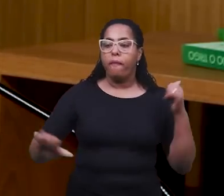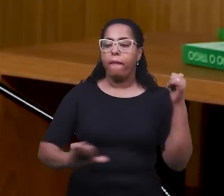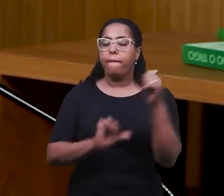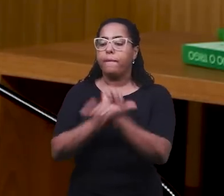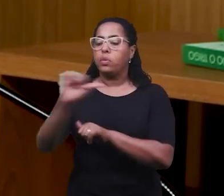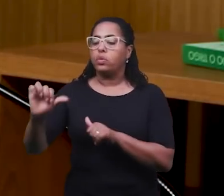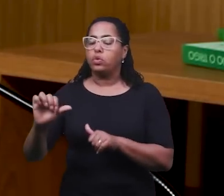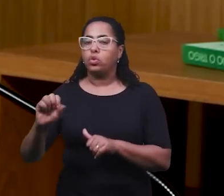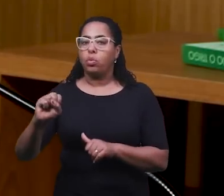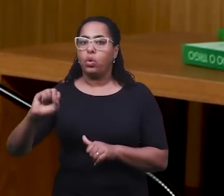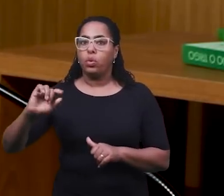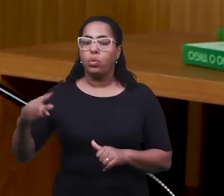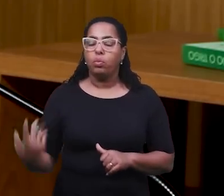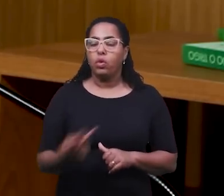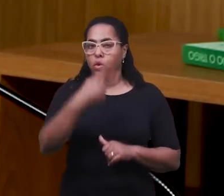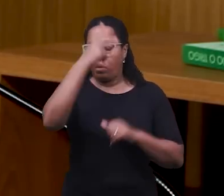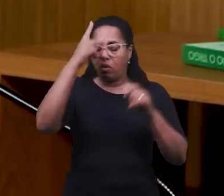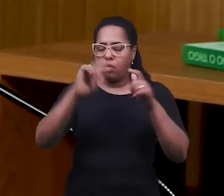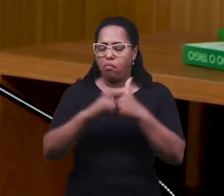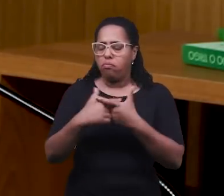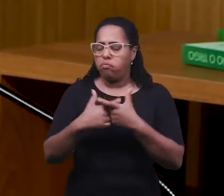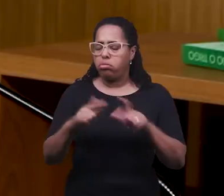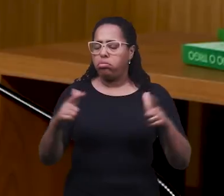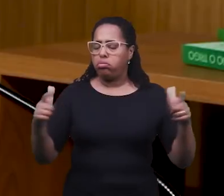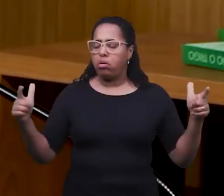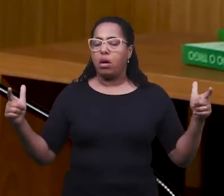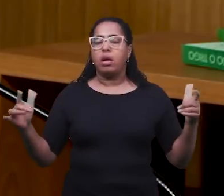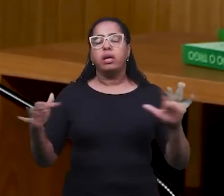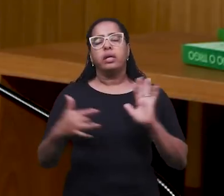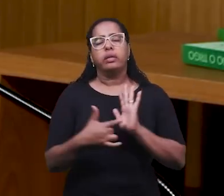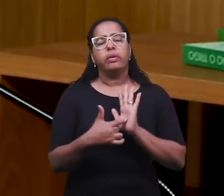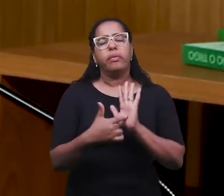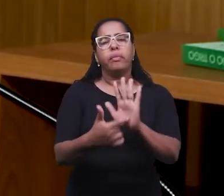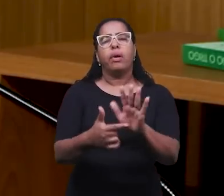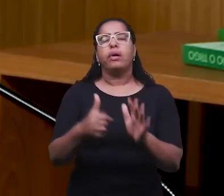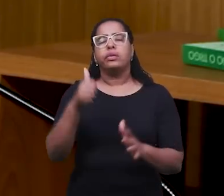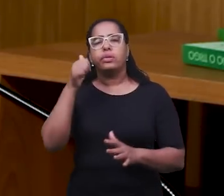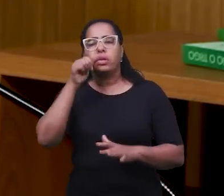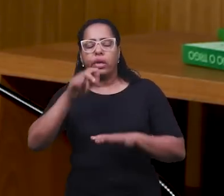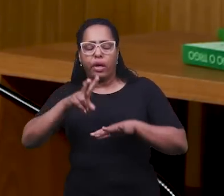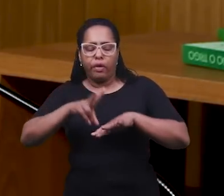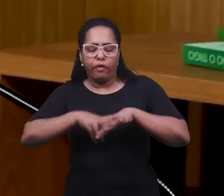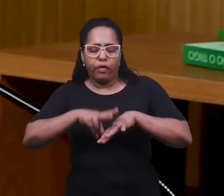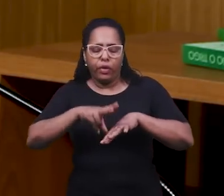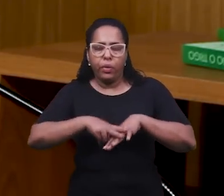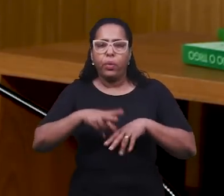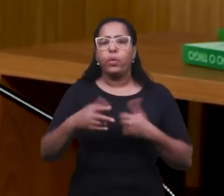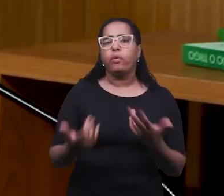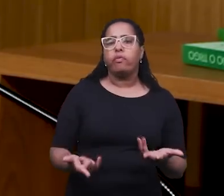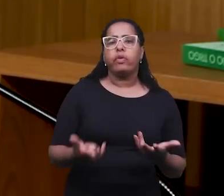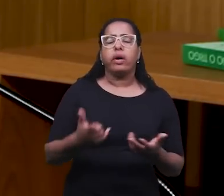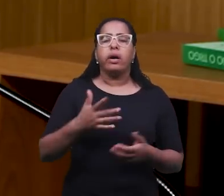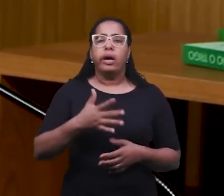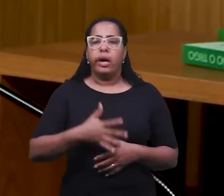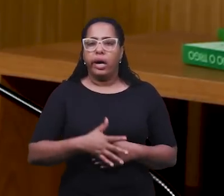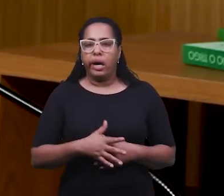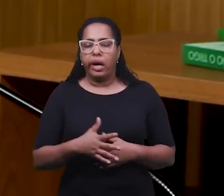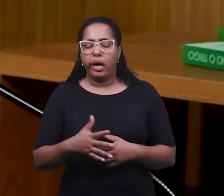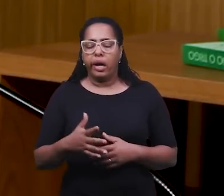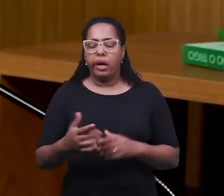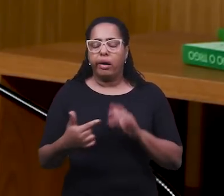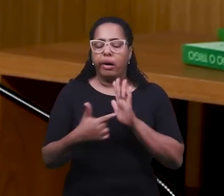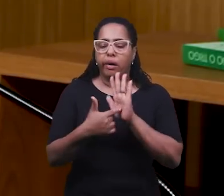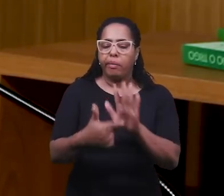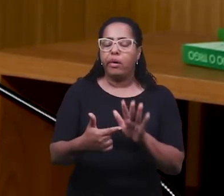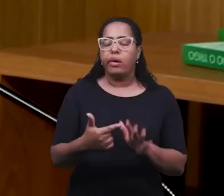Então, aí ele cita, né? Fala sobre as viúvas, né? Os órfãos.